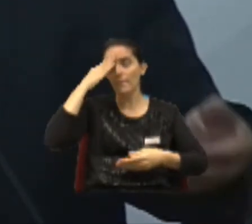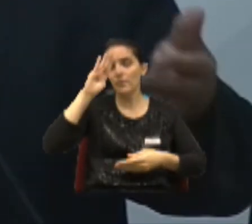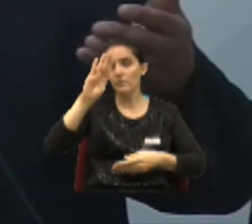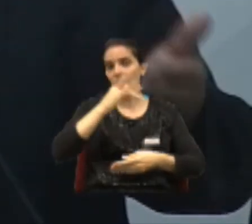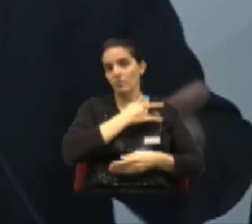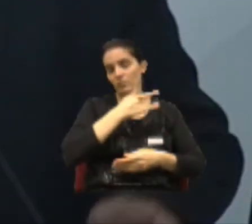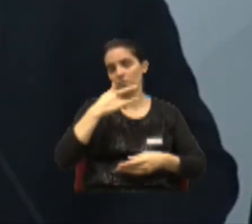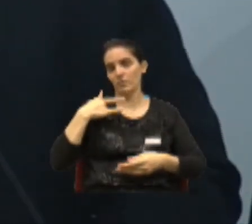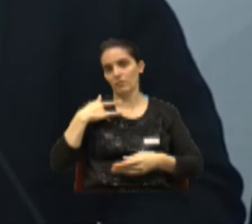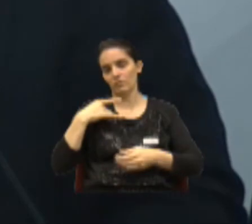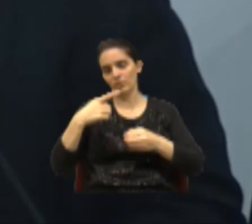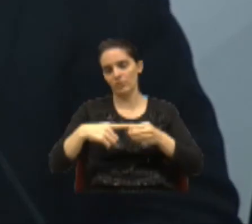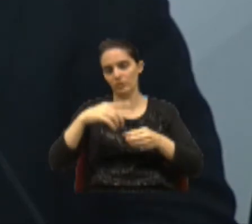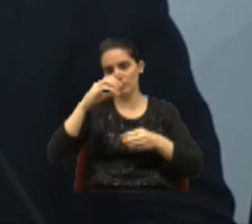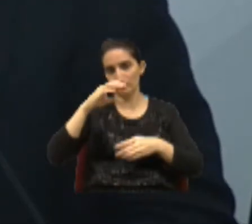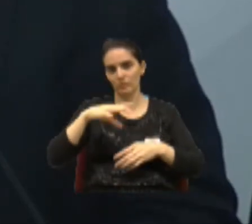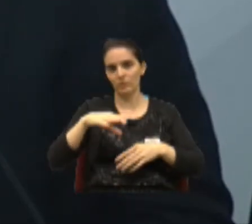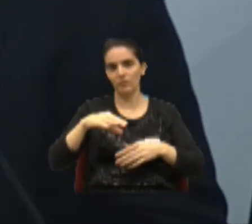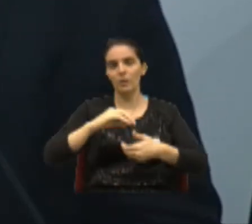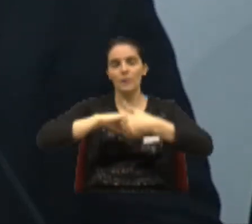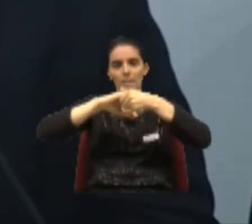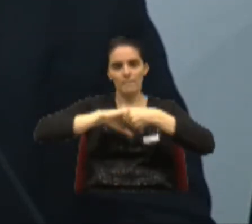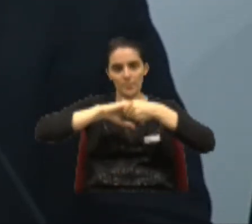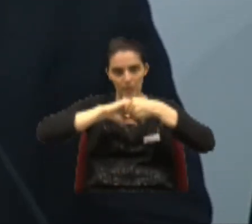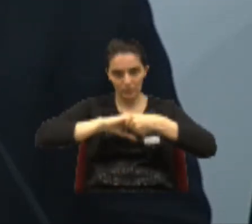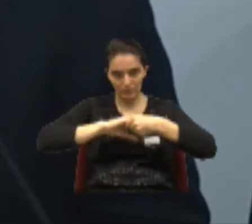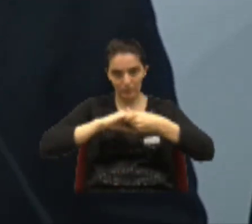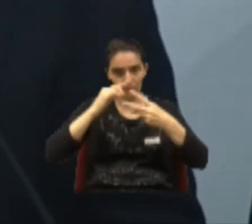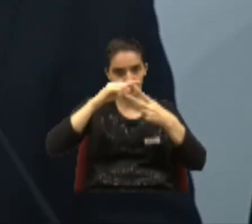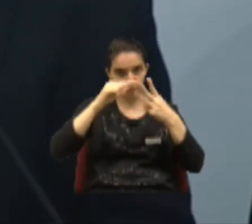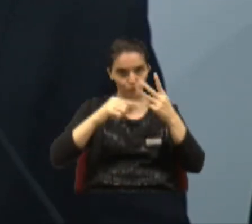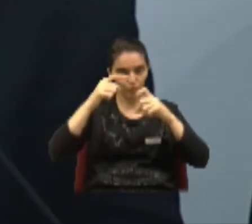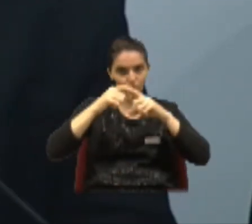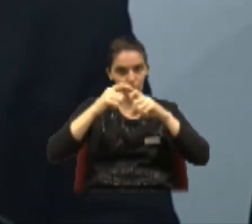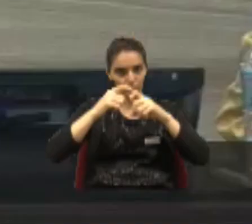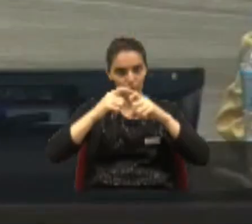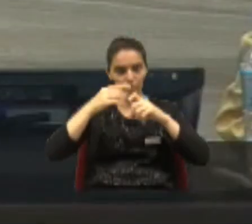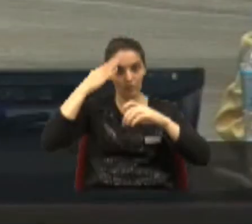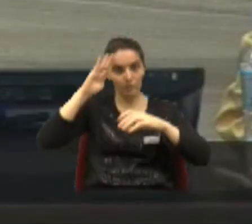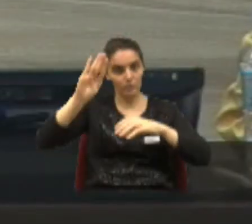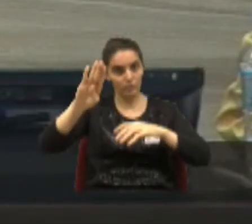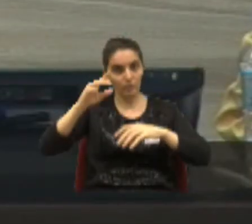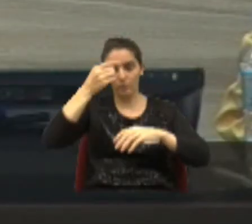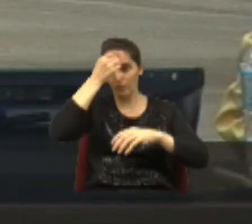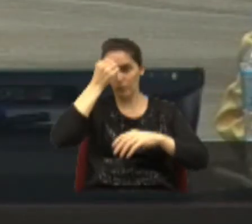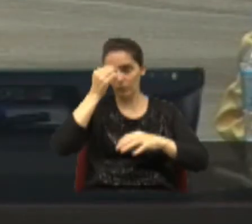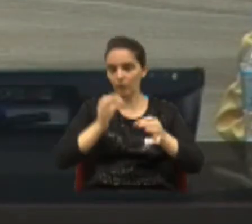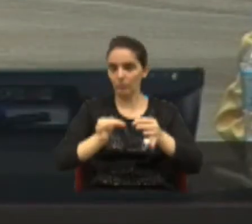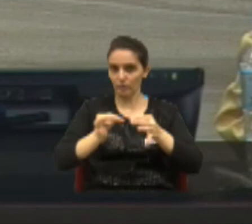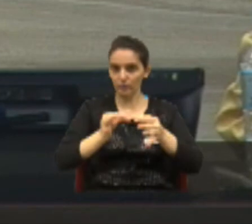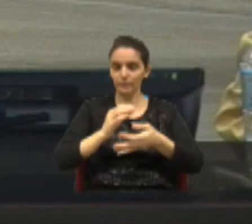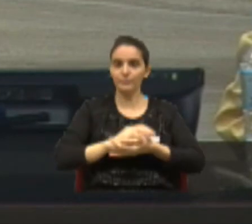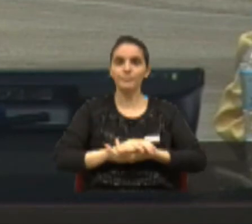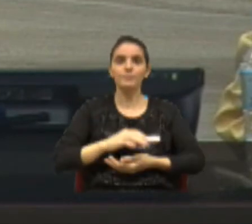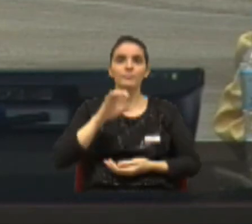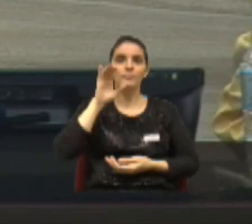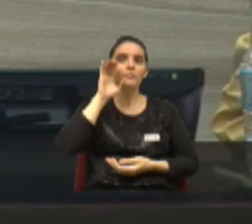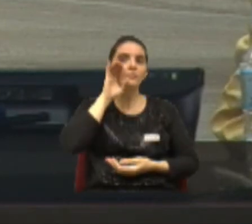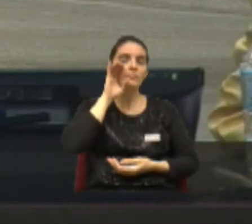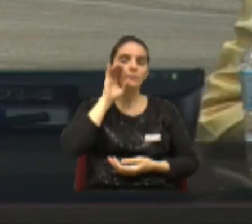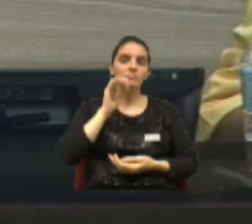nossa cidade. Parabéns aos três, em particular pelo projeto ao Dr. Rafael Camargo. Vereadora Constância